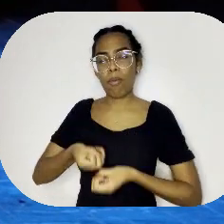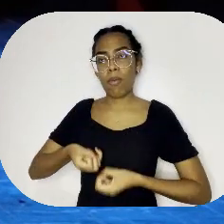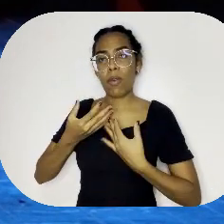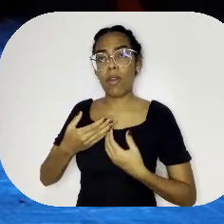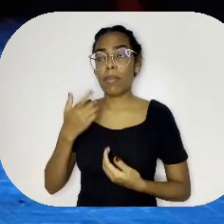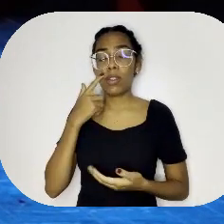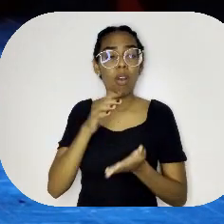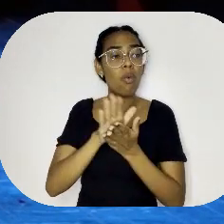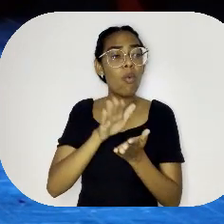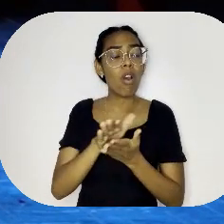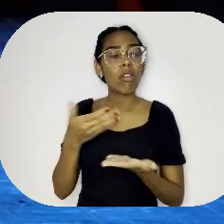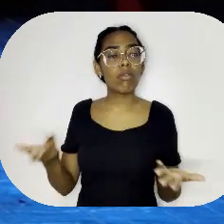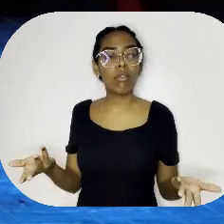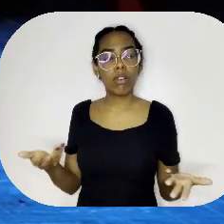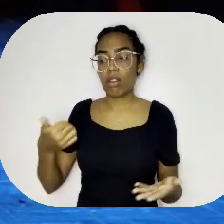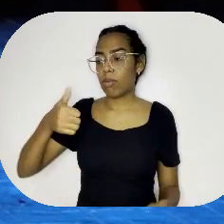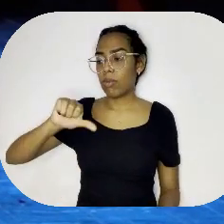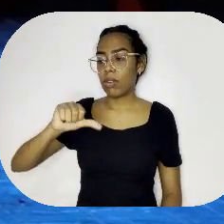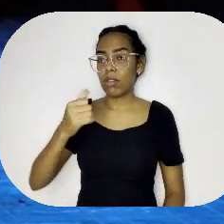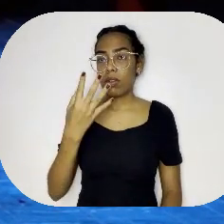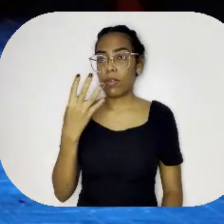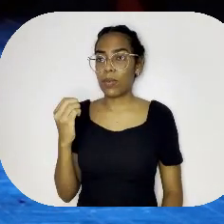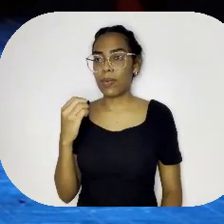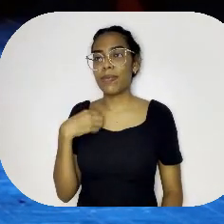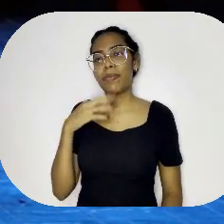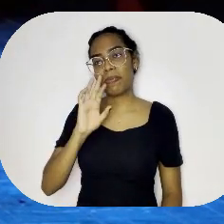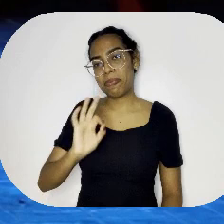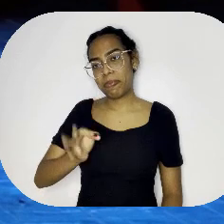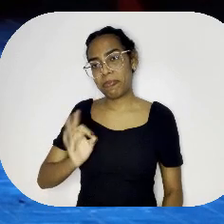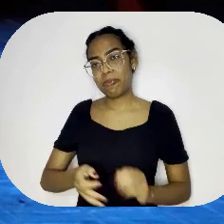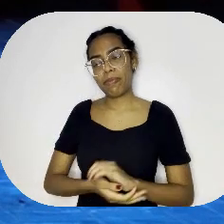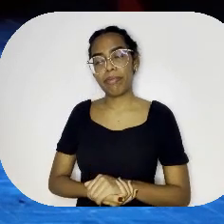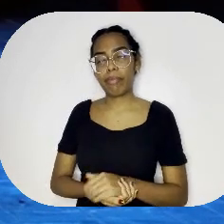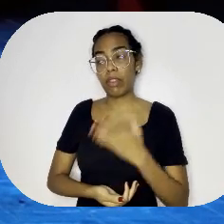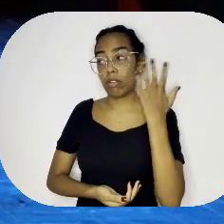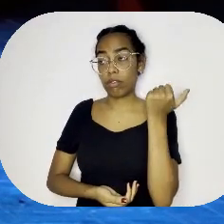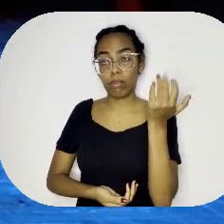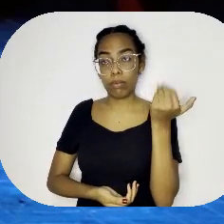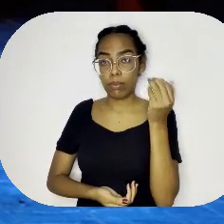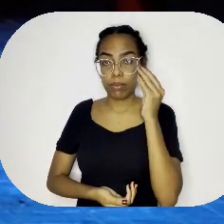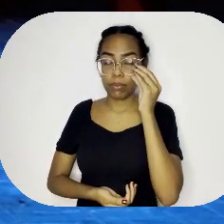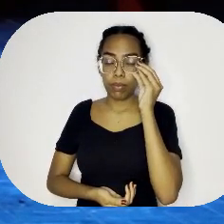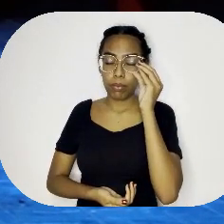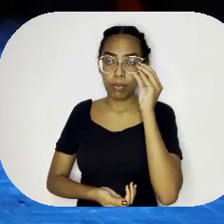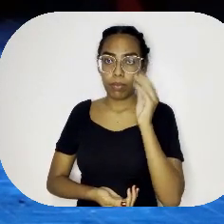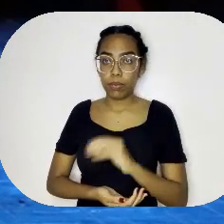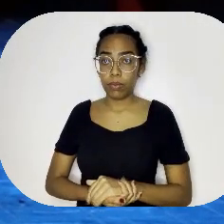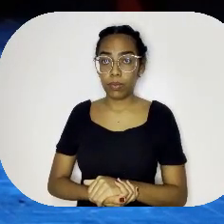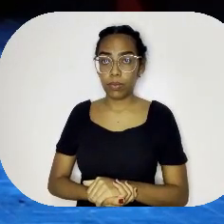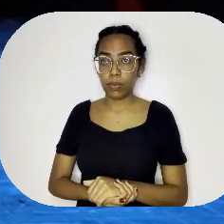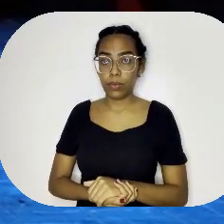tu quer saber o ano da publicação? José, 1940! É, eu sei, né? Ei!